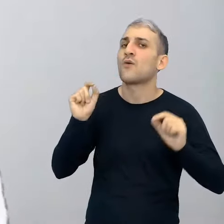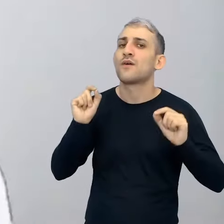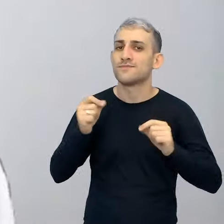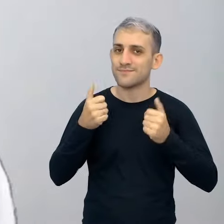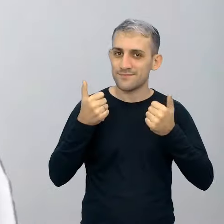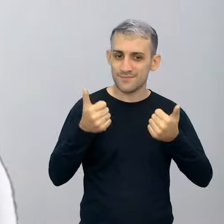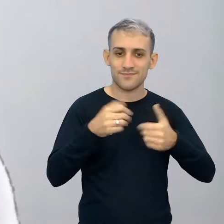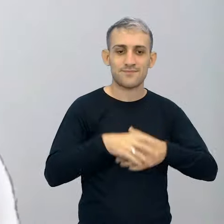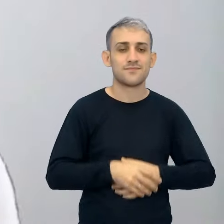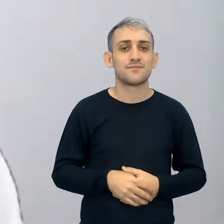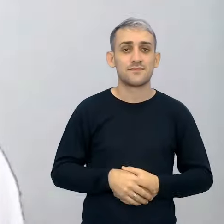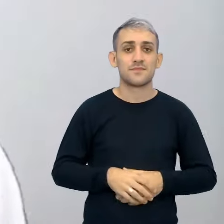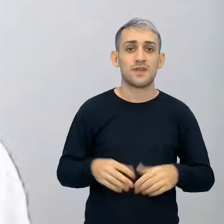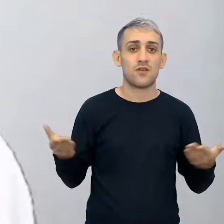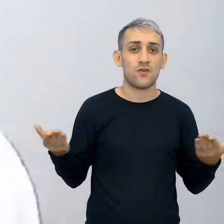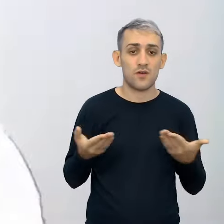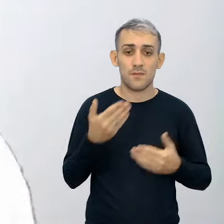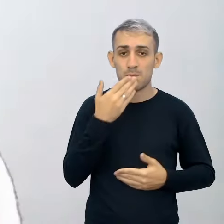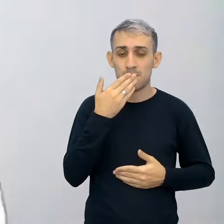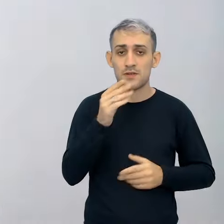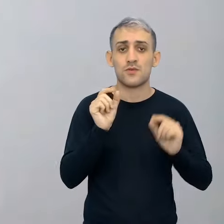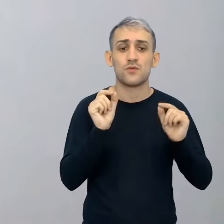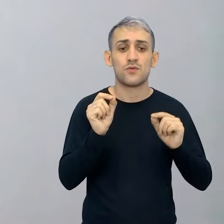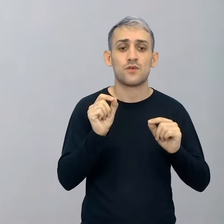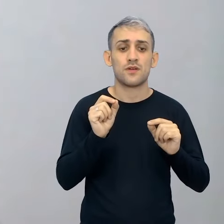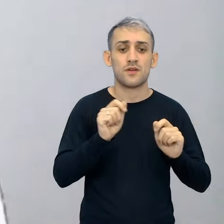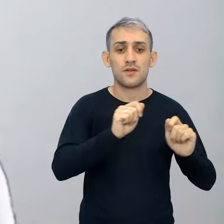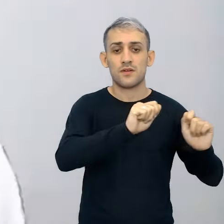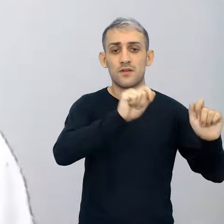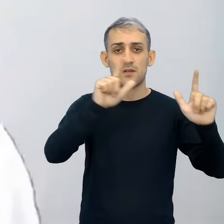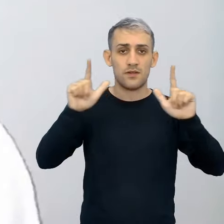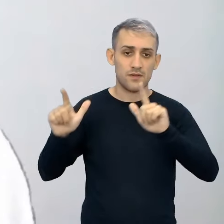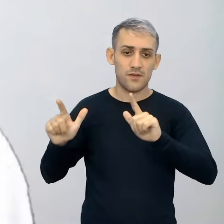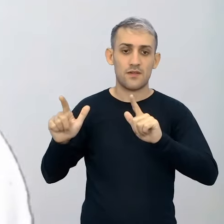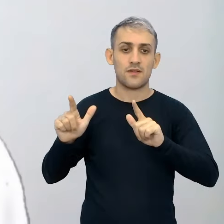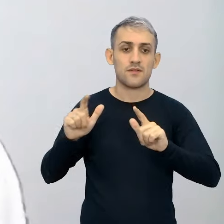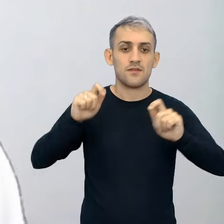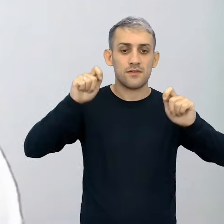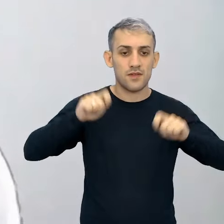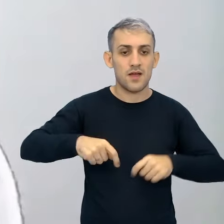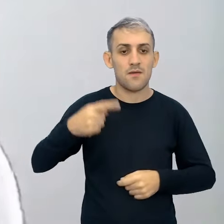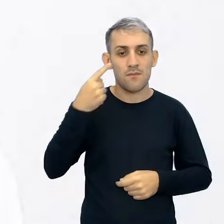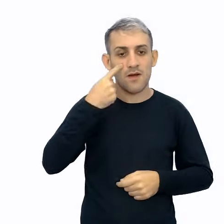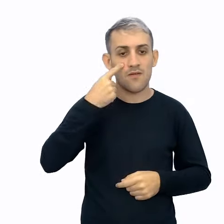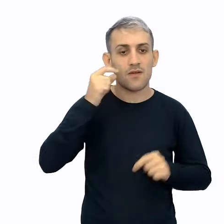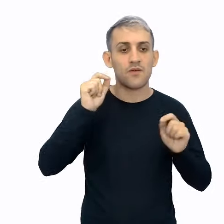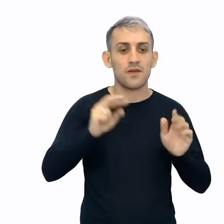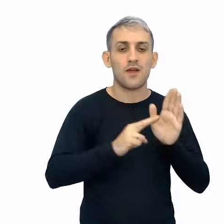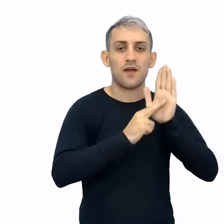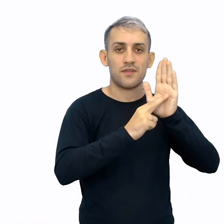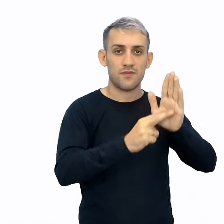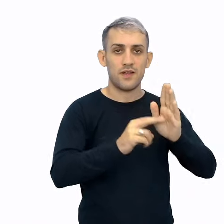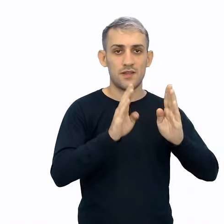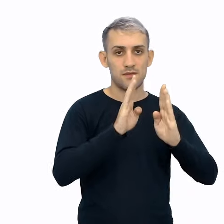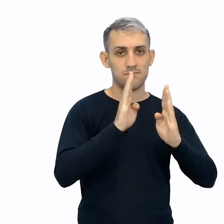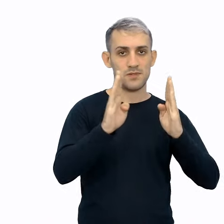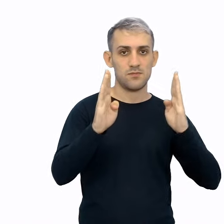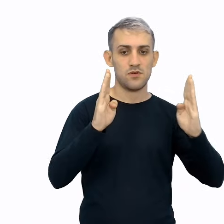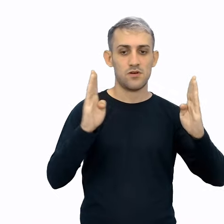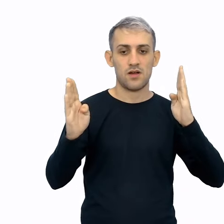eu peço agora para que nos próximos slides nós possamos aí verificar as nossas referências